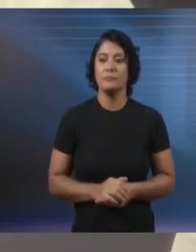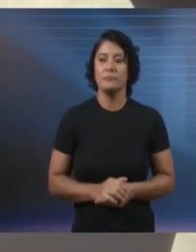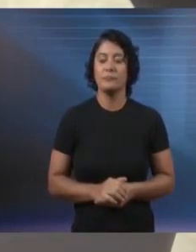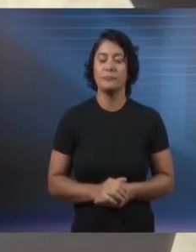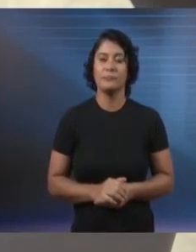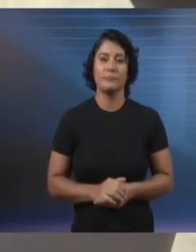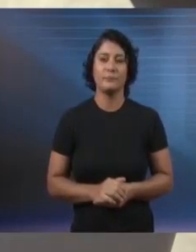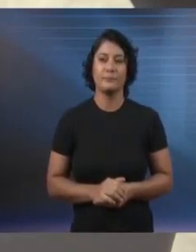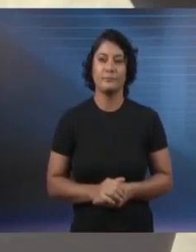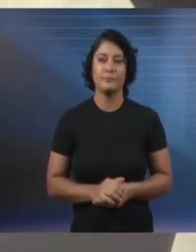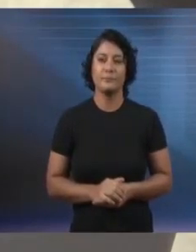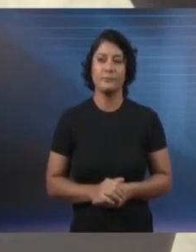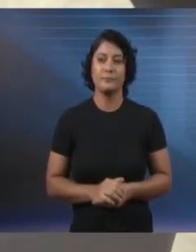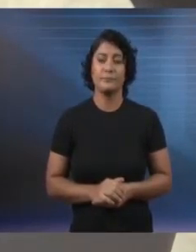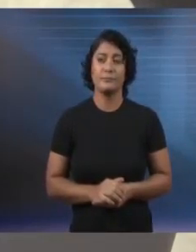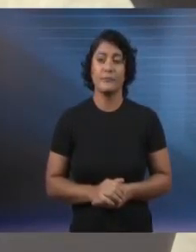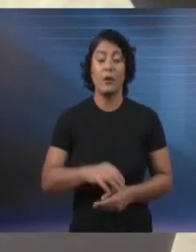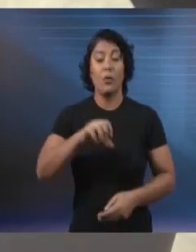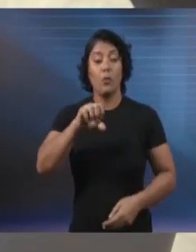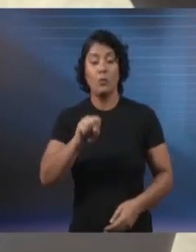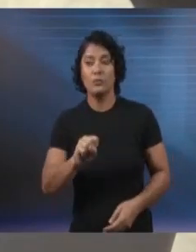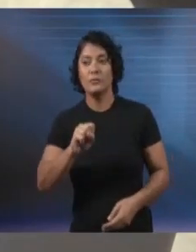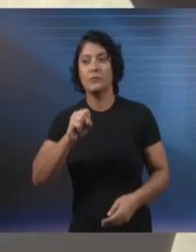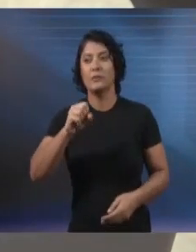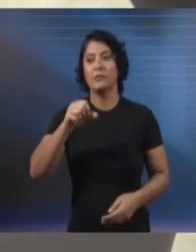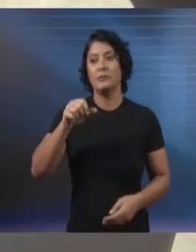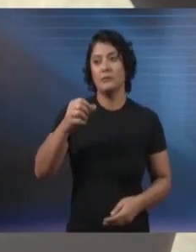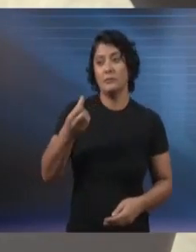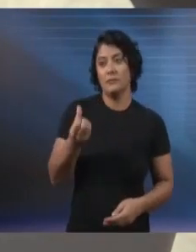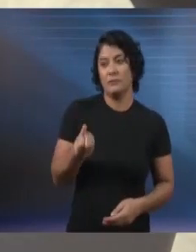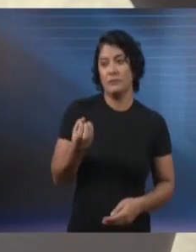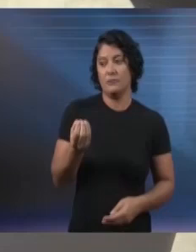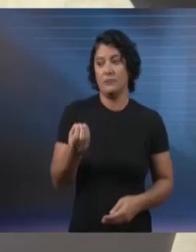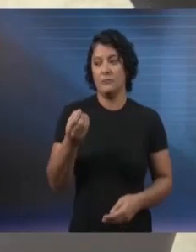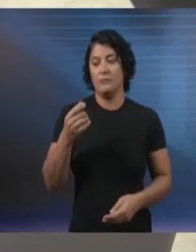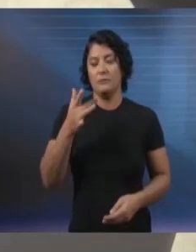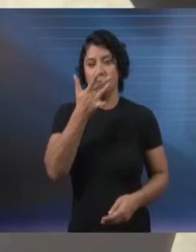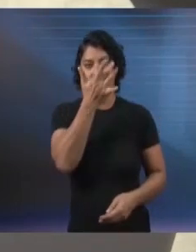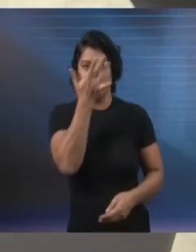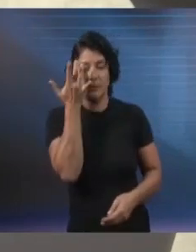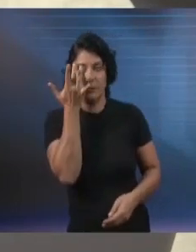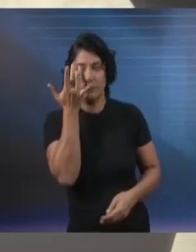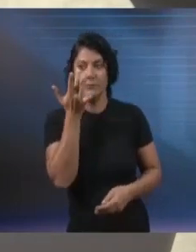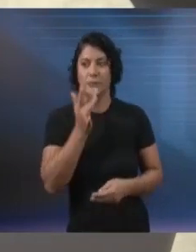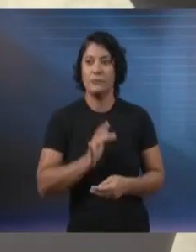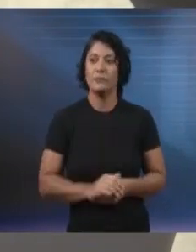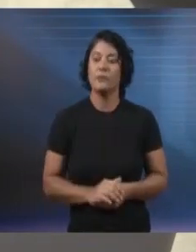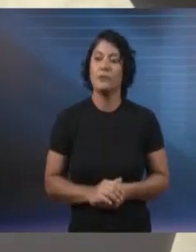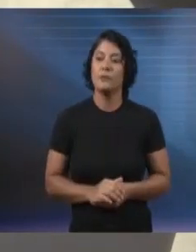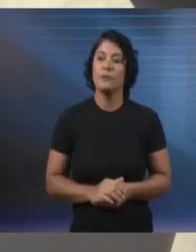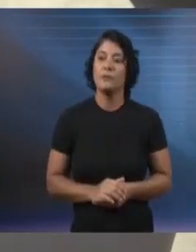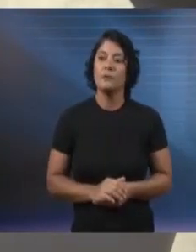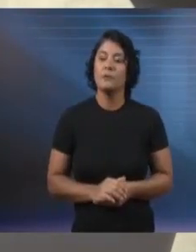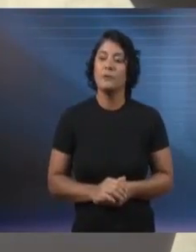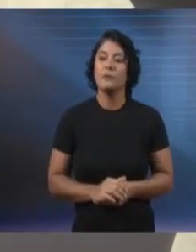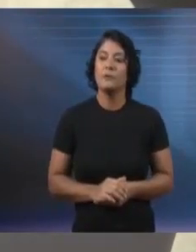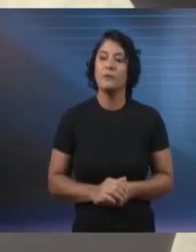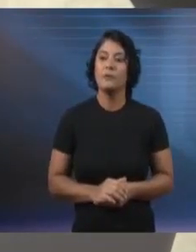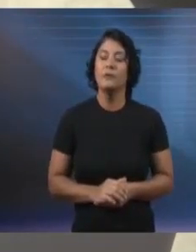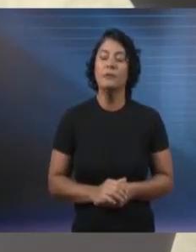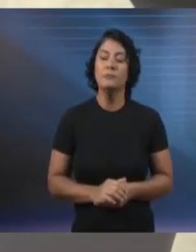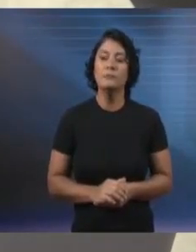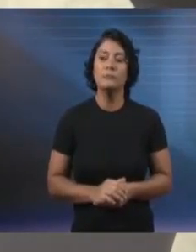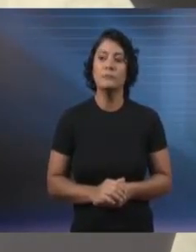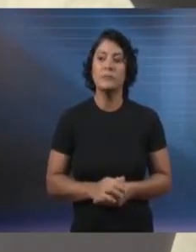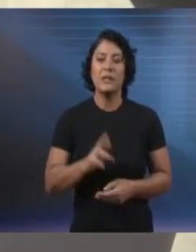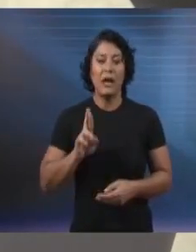capital. Foram 860 pessoas nestes 31 dias,